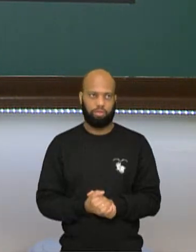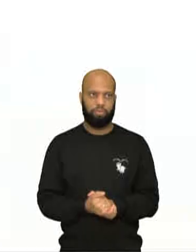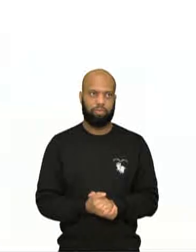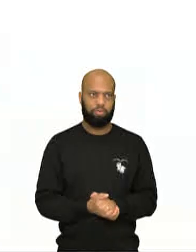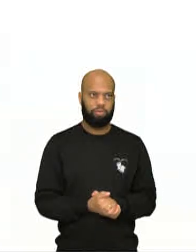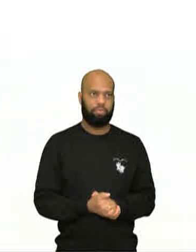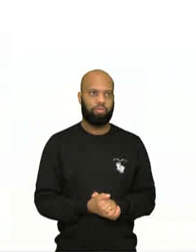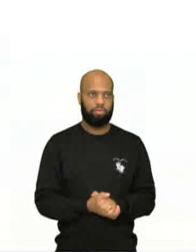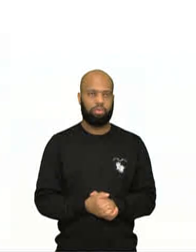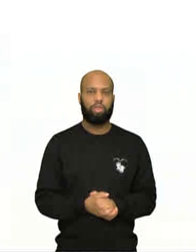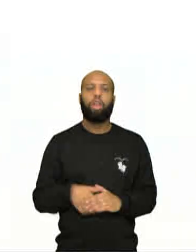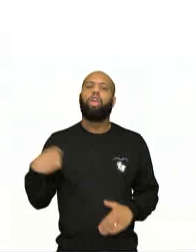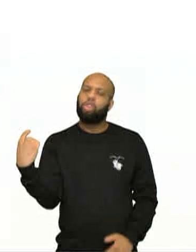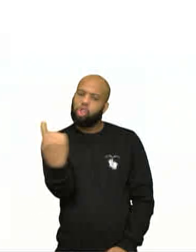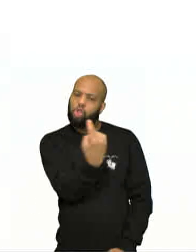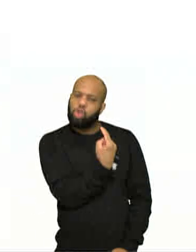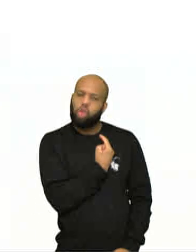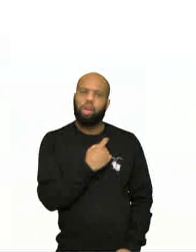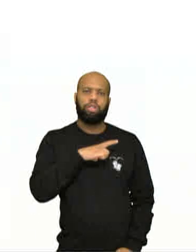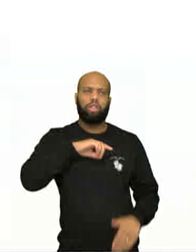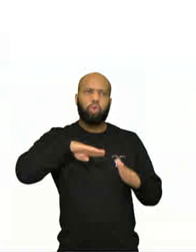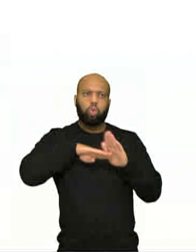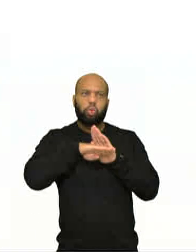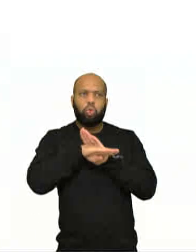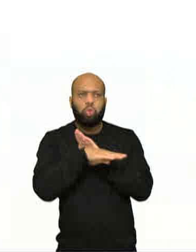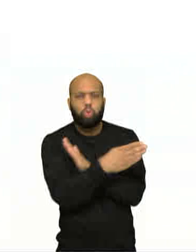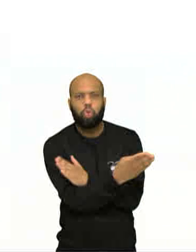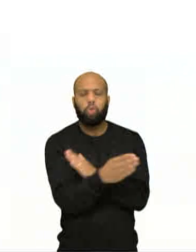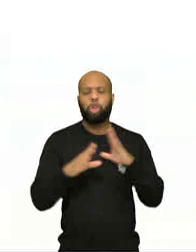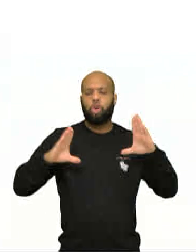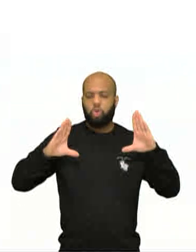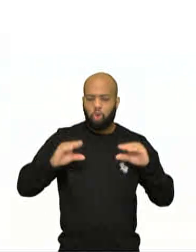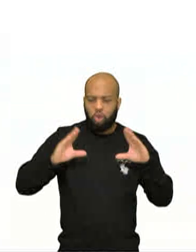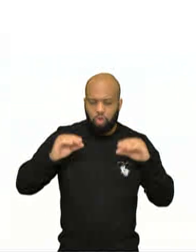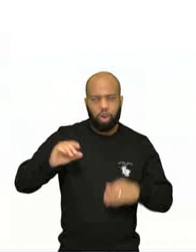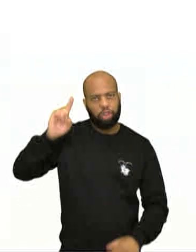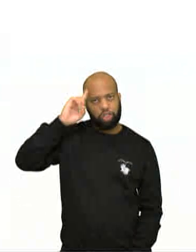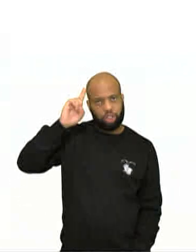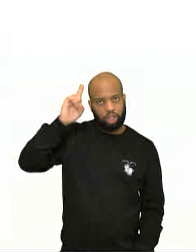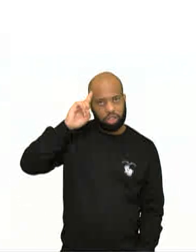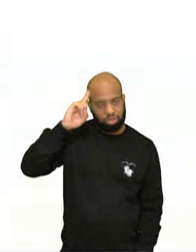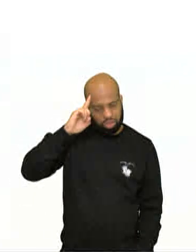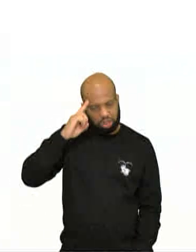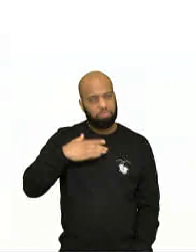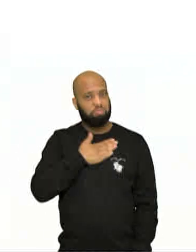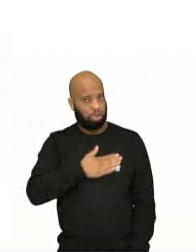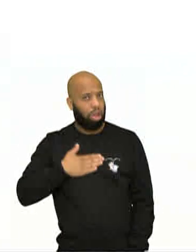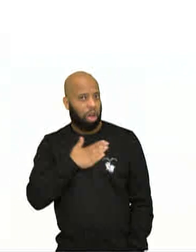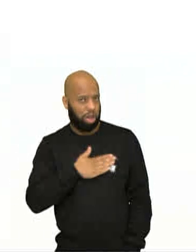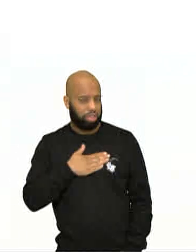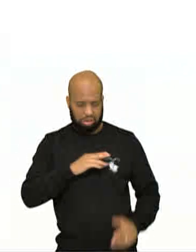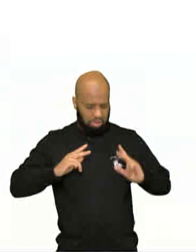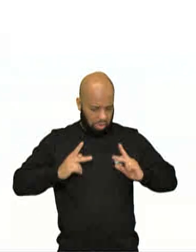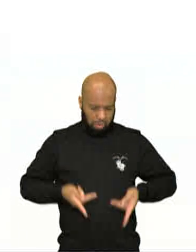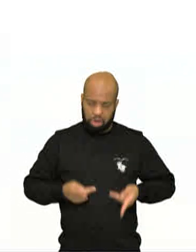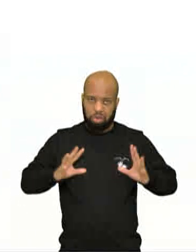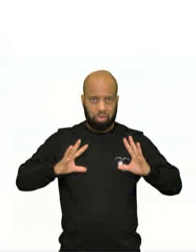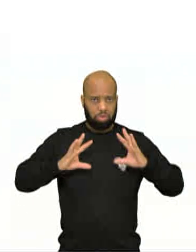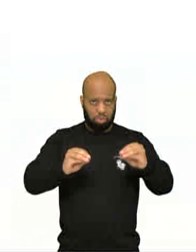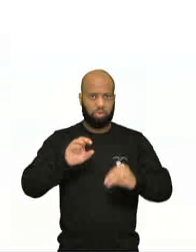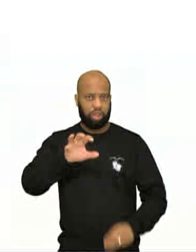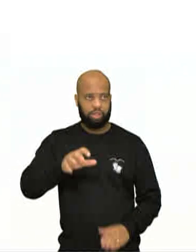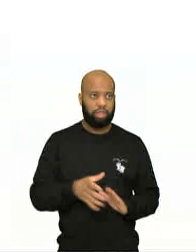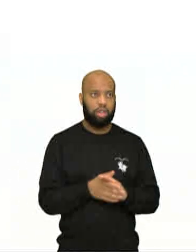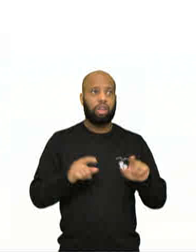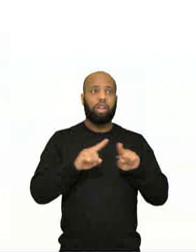Somos seres de hábitos e o conforto das rotinas é algo de muito querido aos seres humanos. No